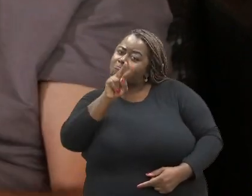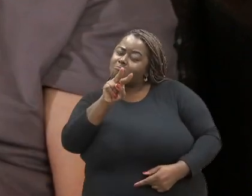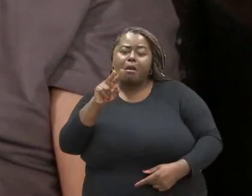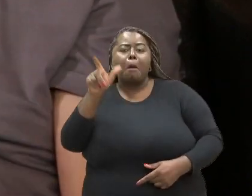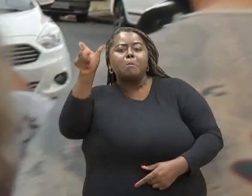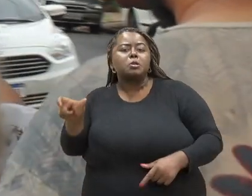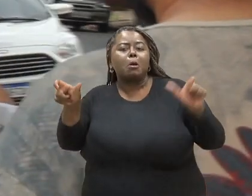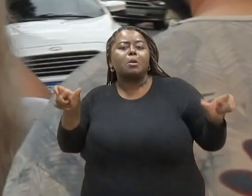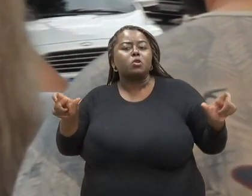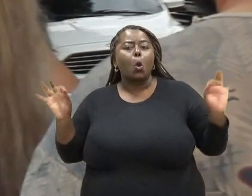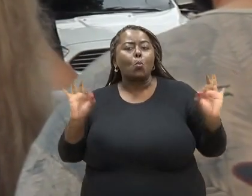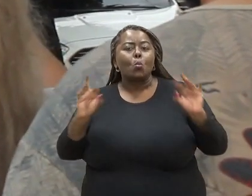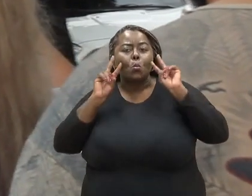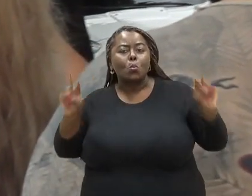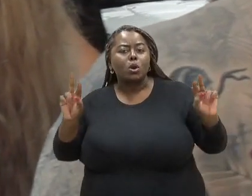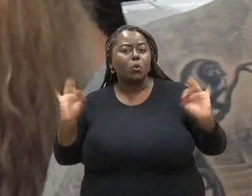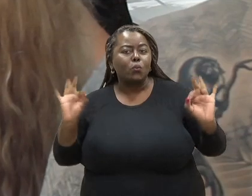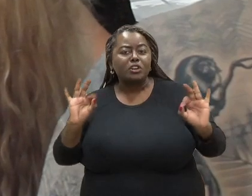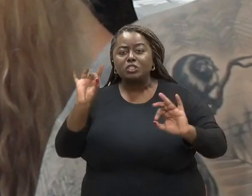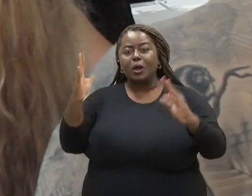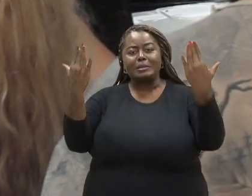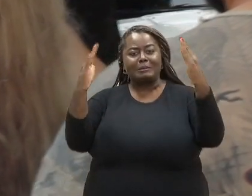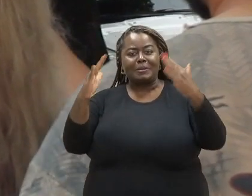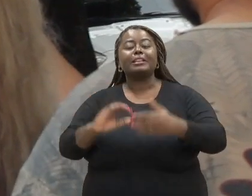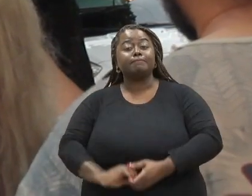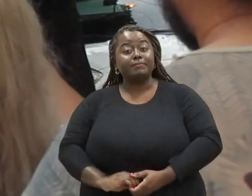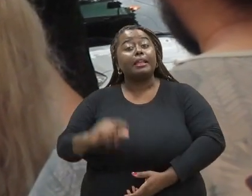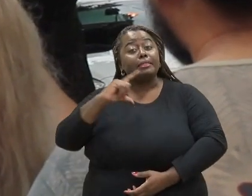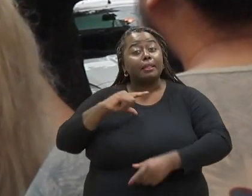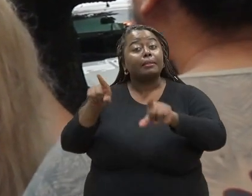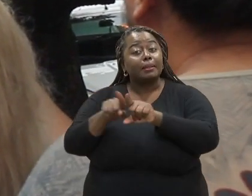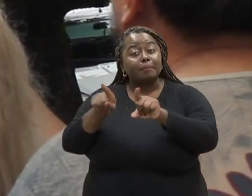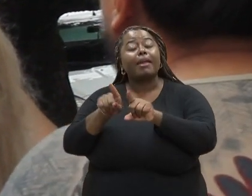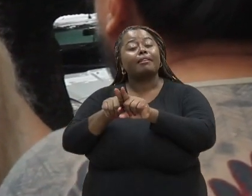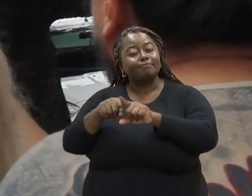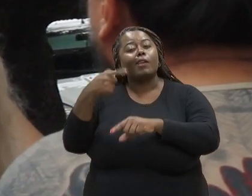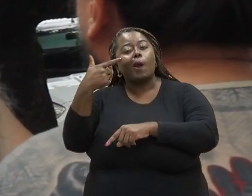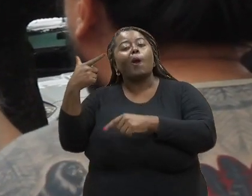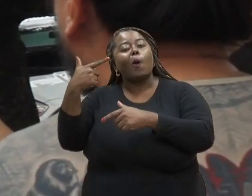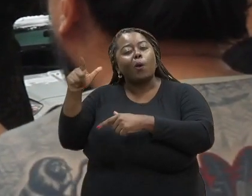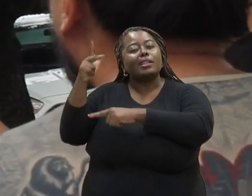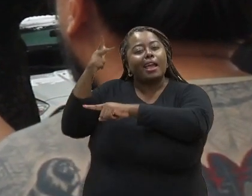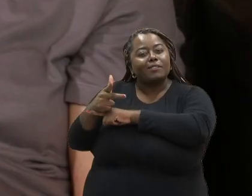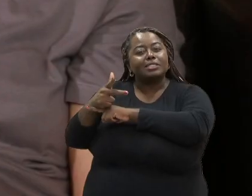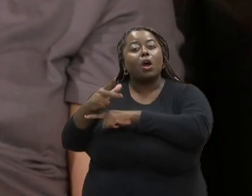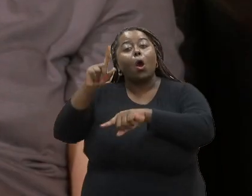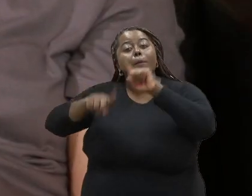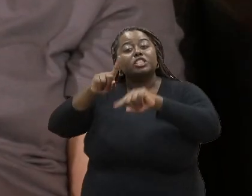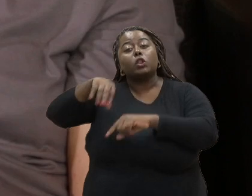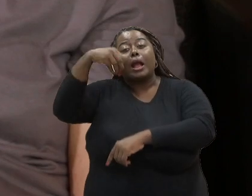só o espelho. Tem umas cenas externas também que a gente precisou gravar um objeto caindo, só que o objeto não aparece.